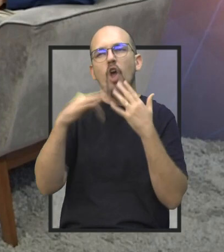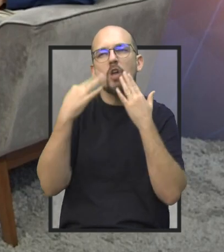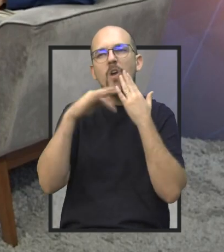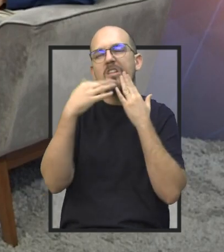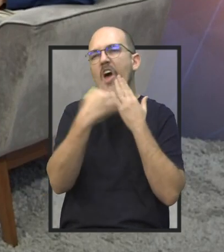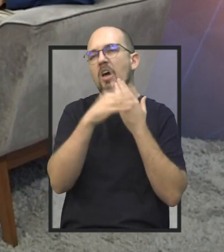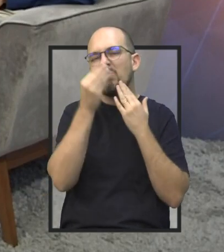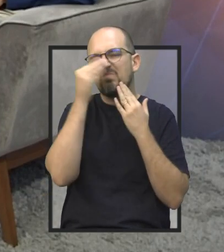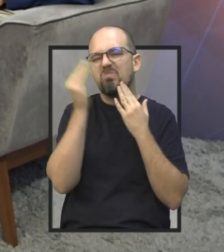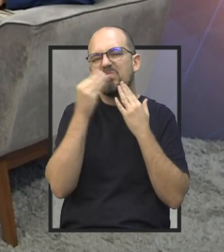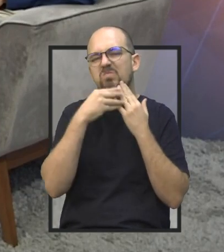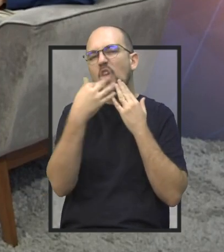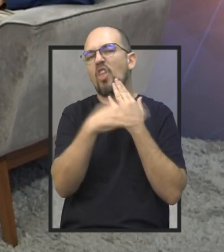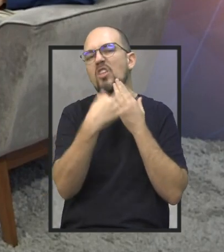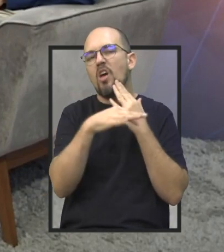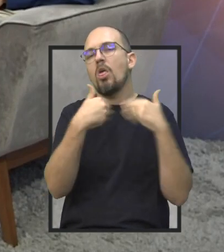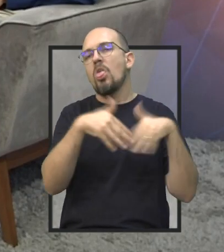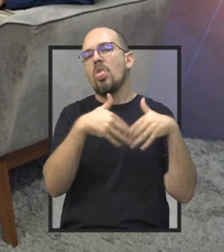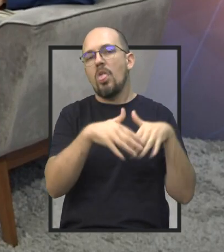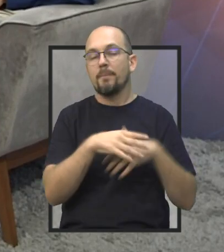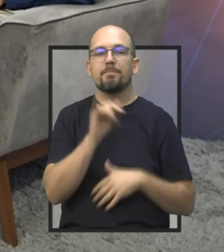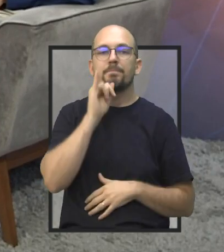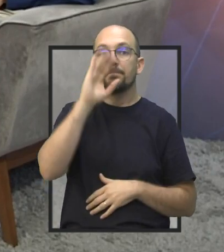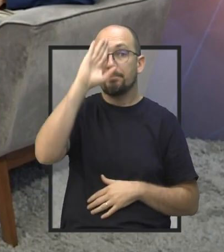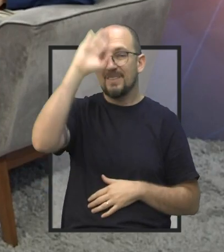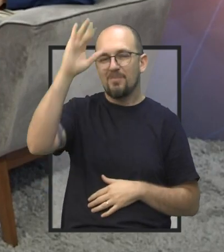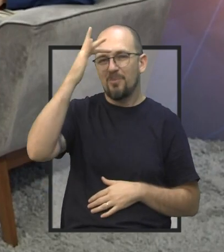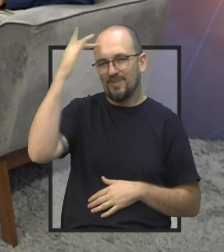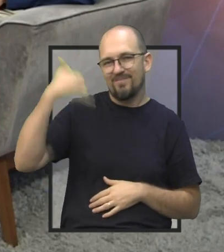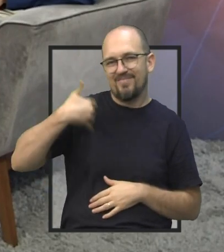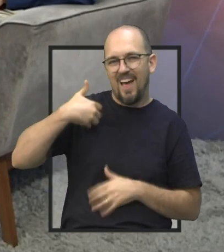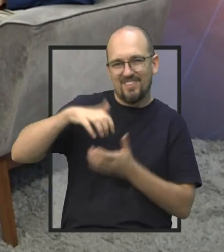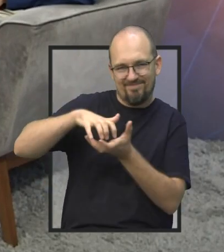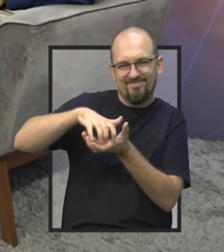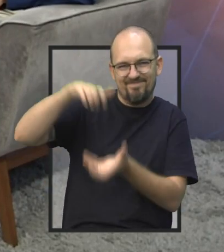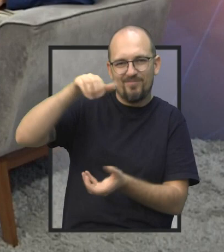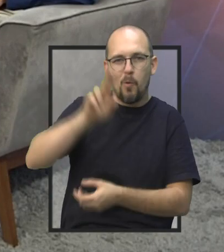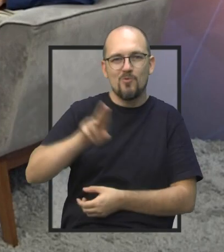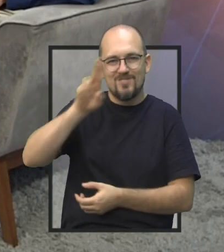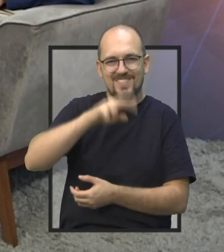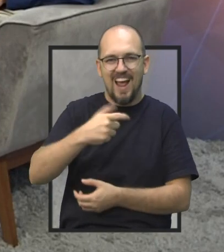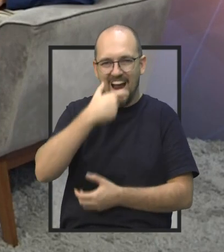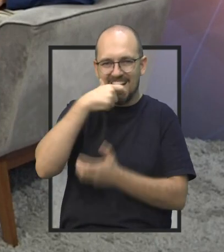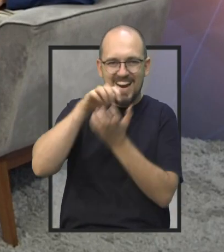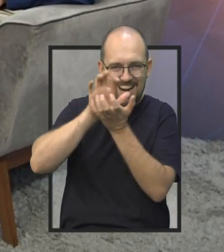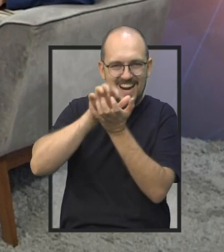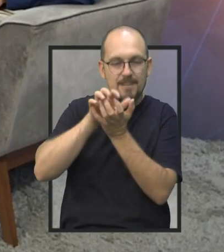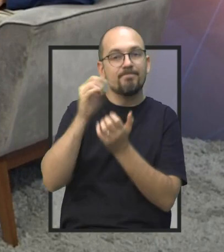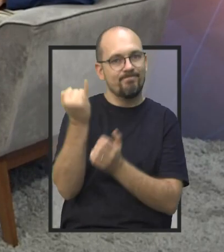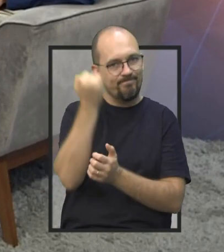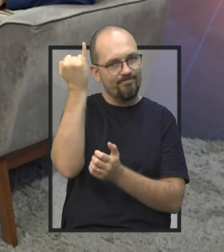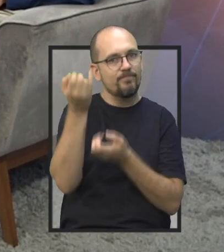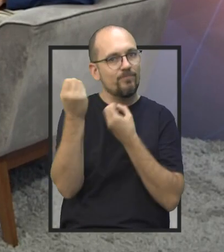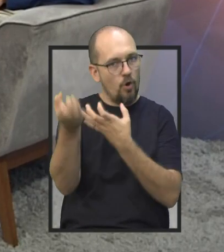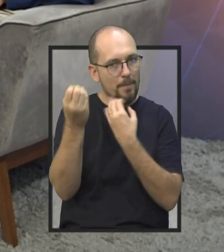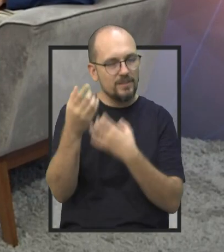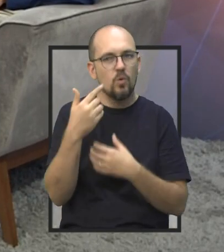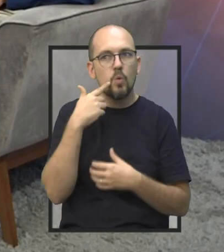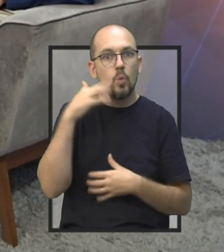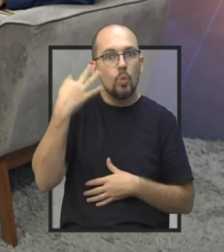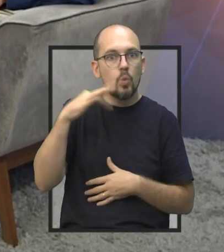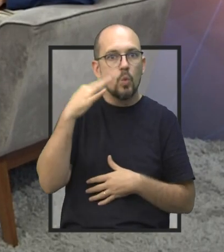população, principalmente, né, quem tem familiares mais velhos que já utilizam a prótese dentária, então é uma informação importante. Essas lesões,